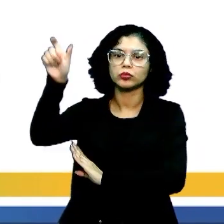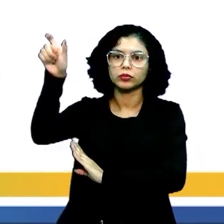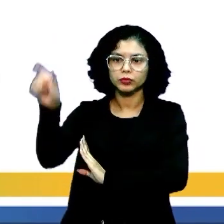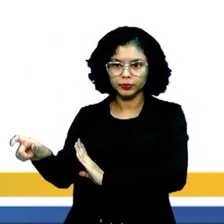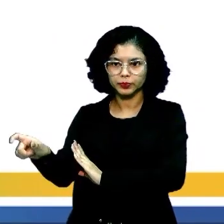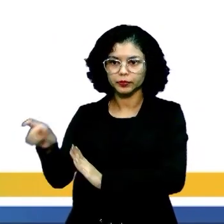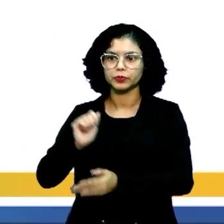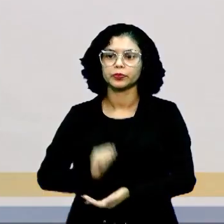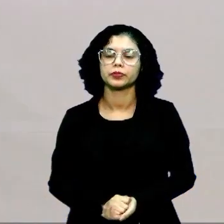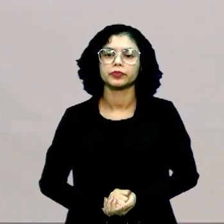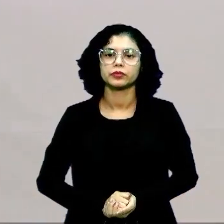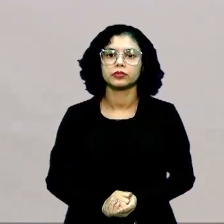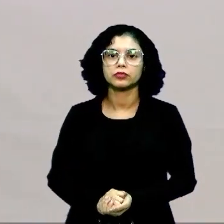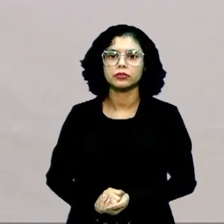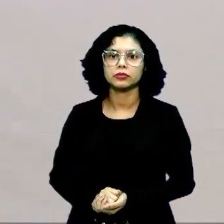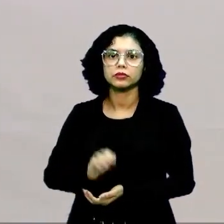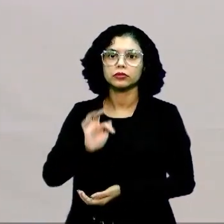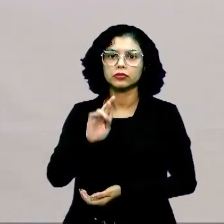Então isso é o